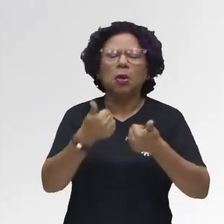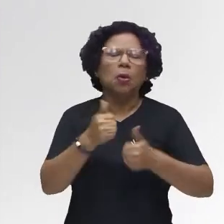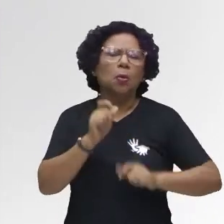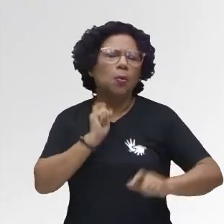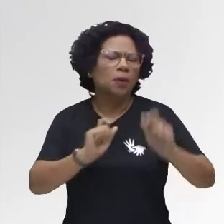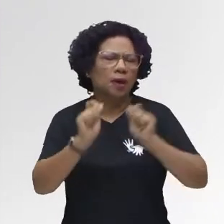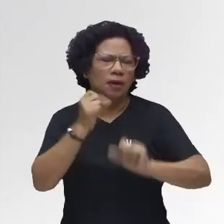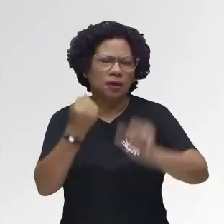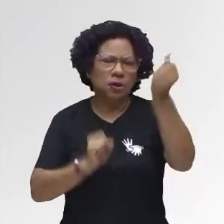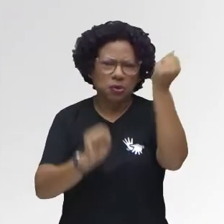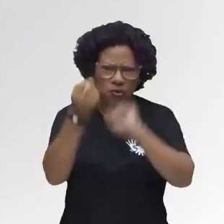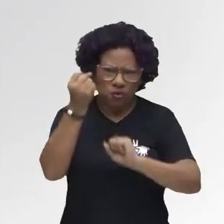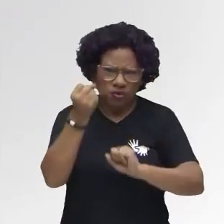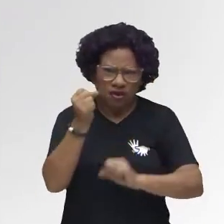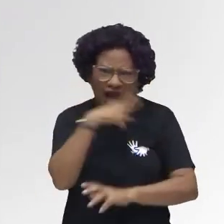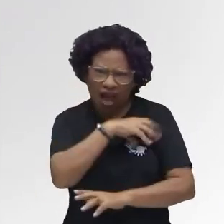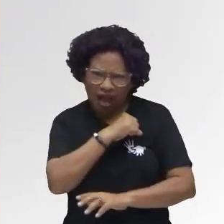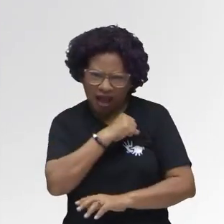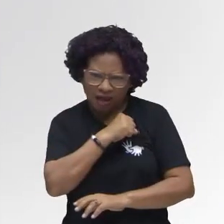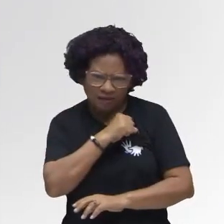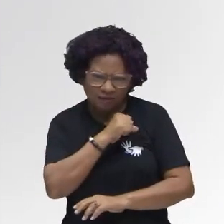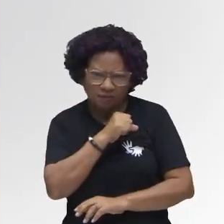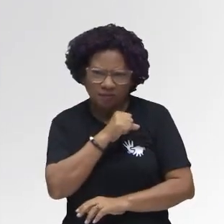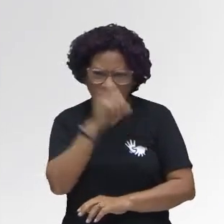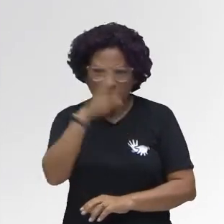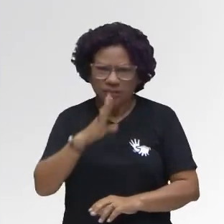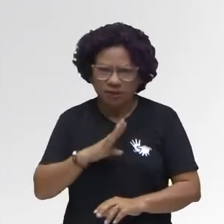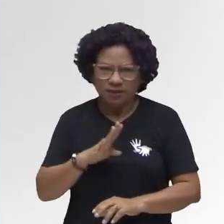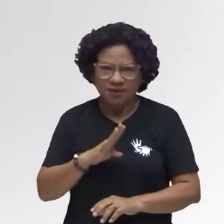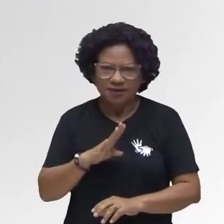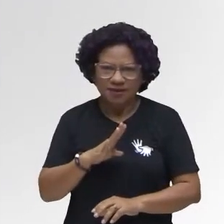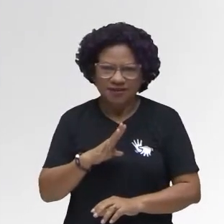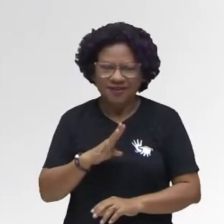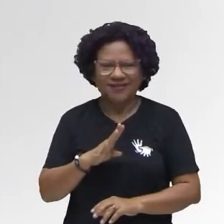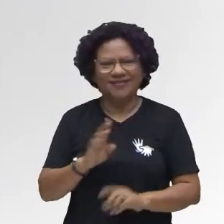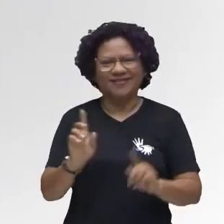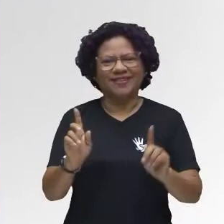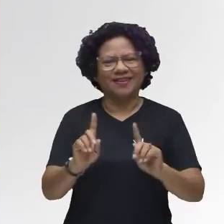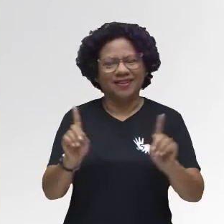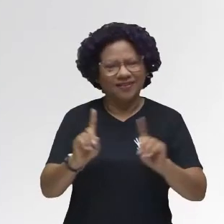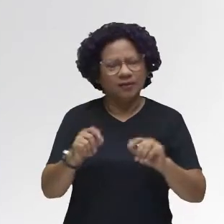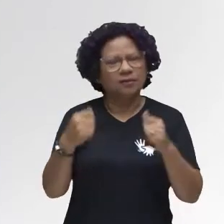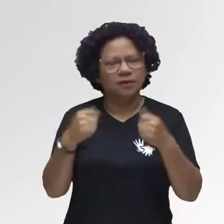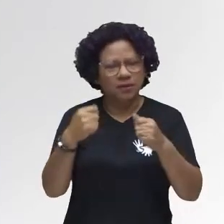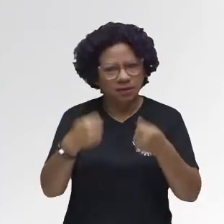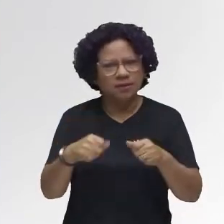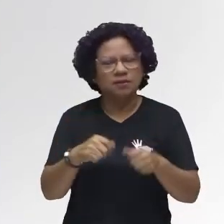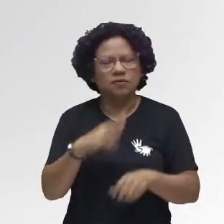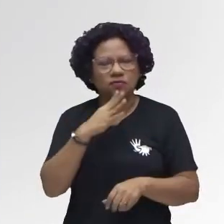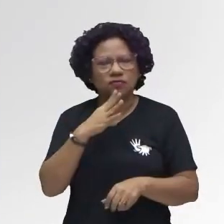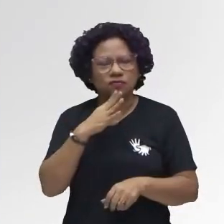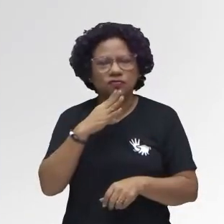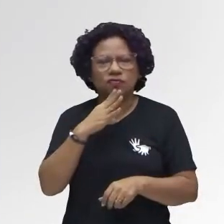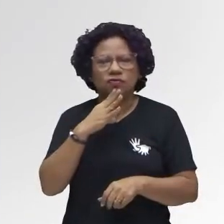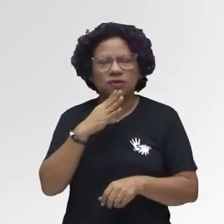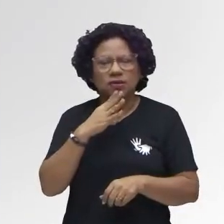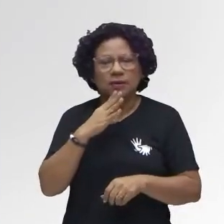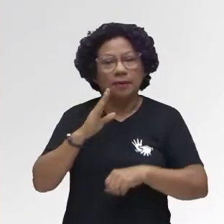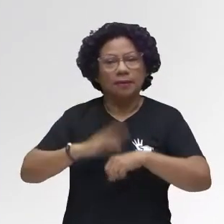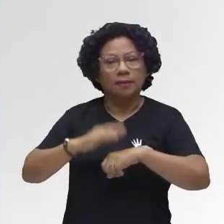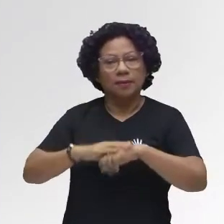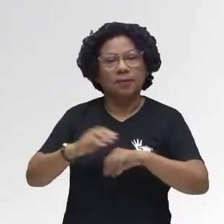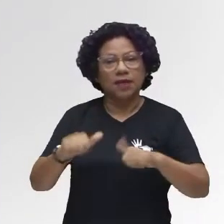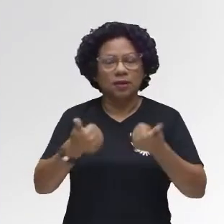nada, tem indústria no Brasil, a gente acaba perdendo algumas ideias. Então, para definir, assim,